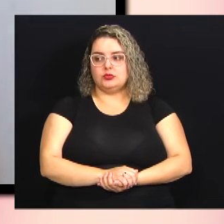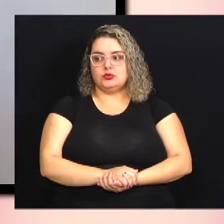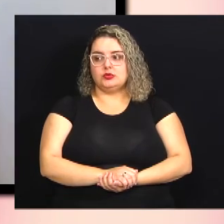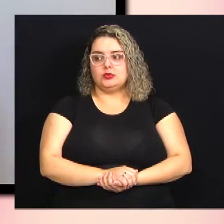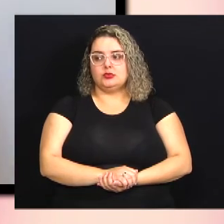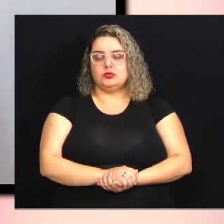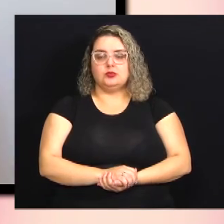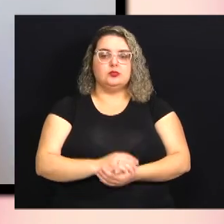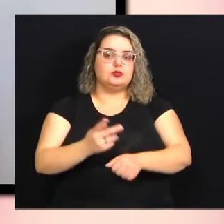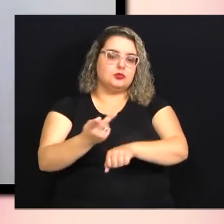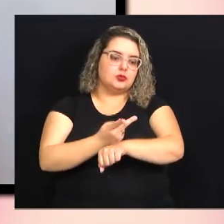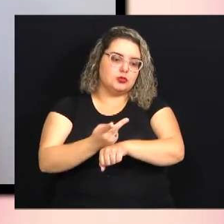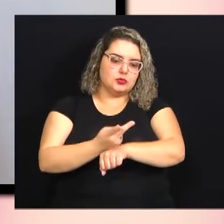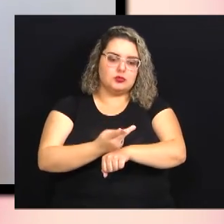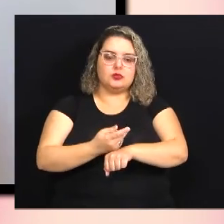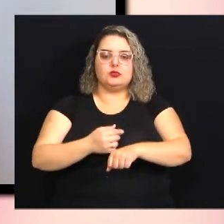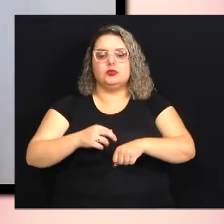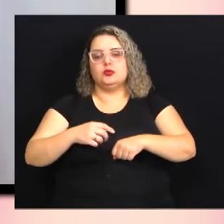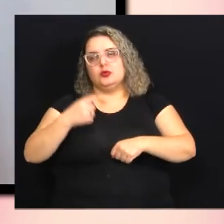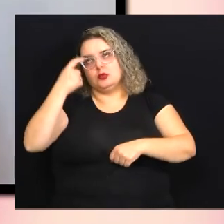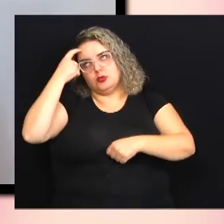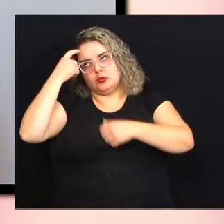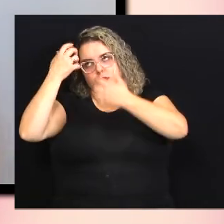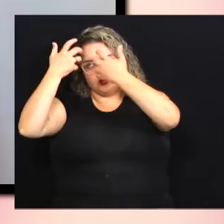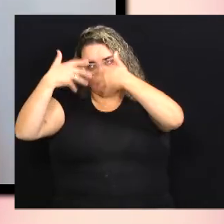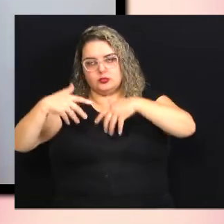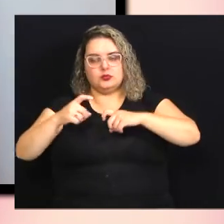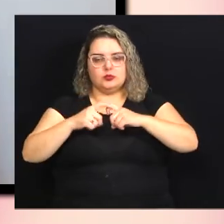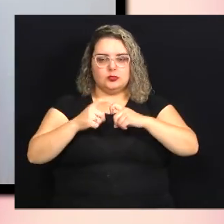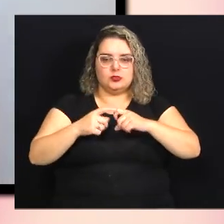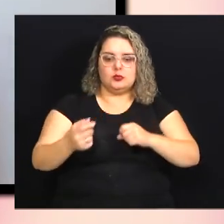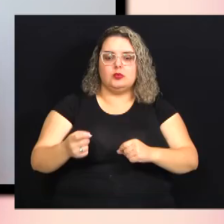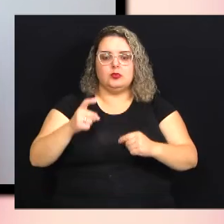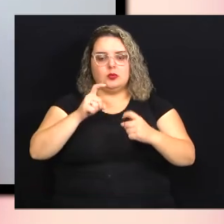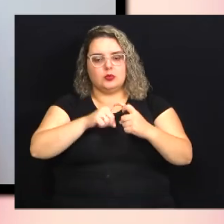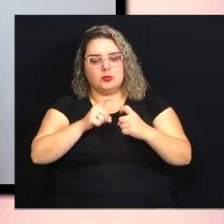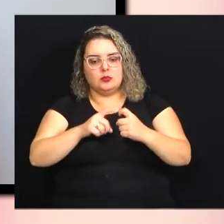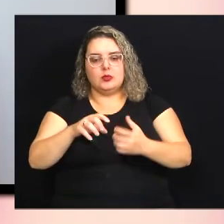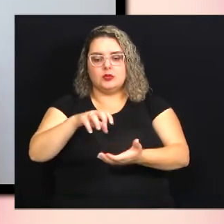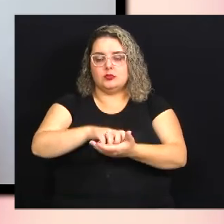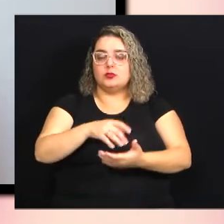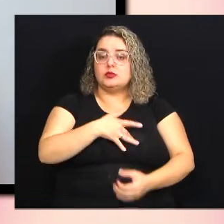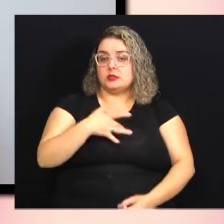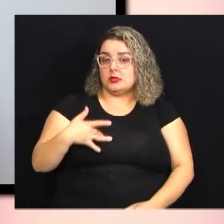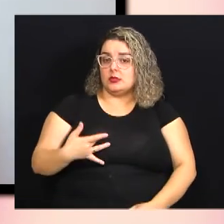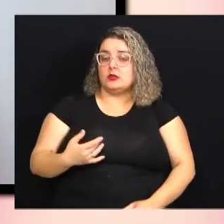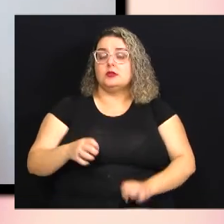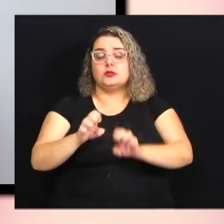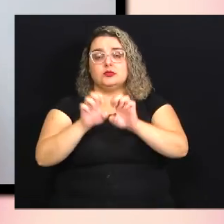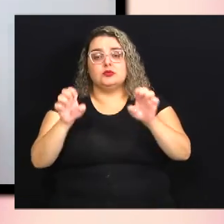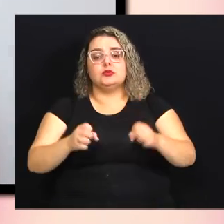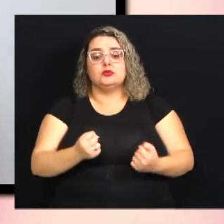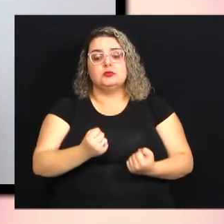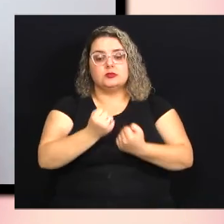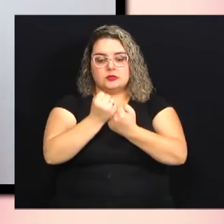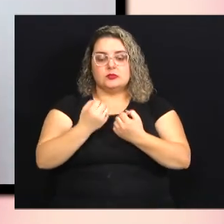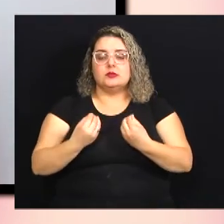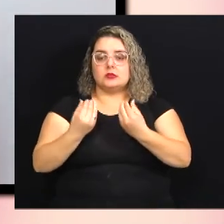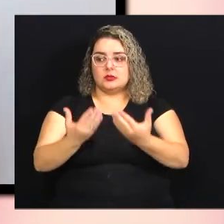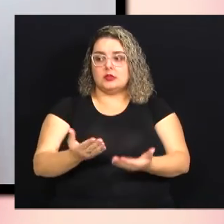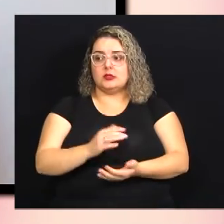de você procurar o neurologista, o médico, o posto de saúde, que são estruturas que podem te dar um